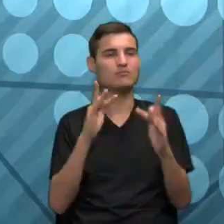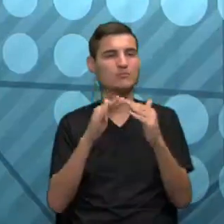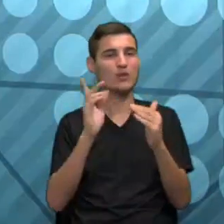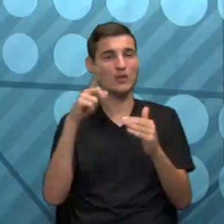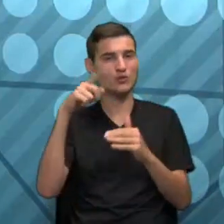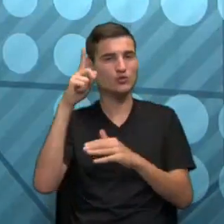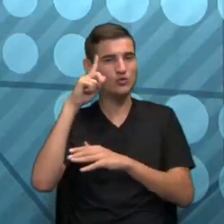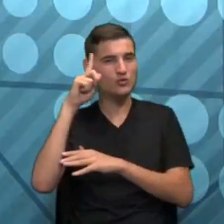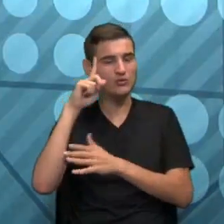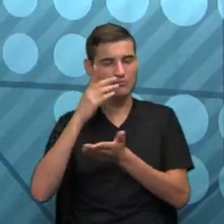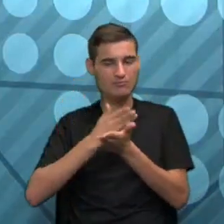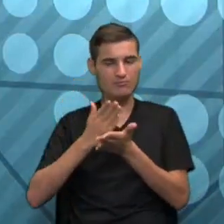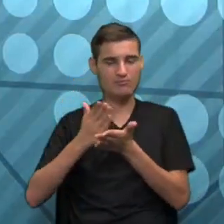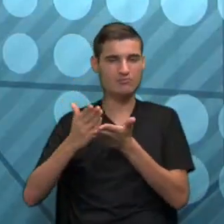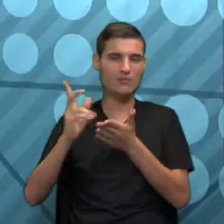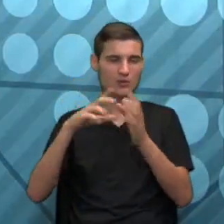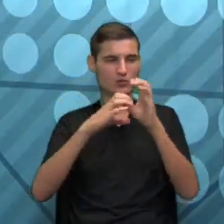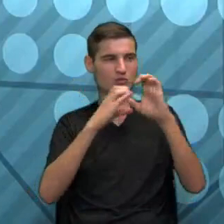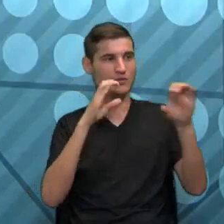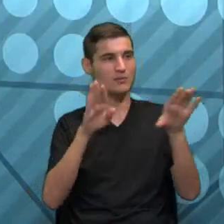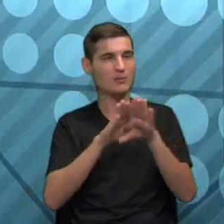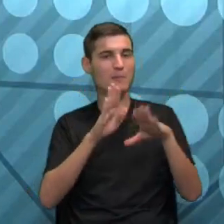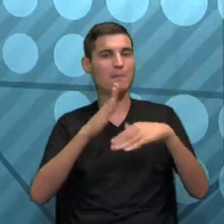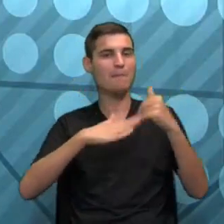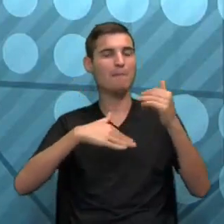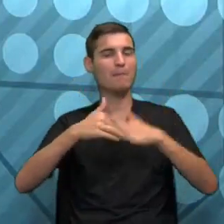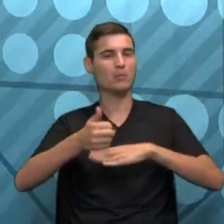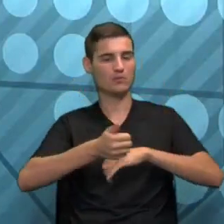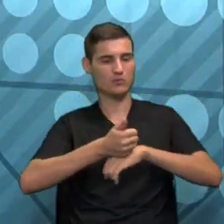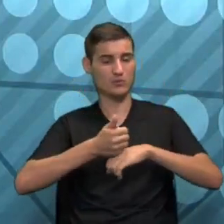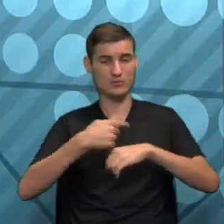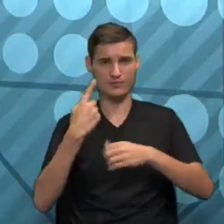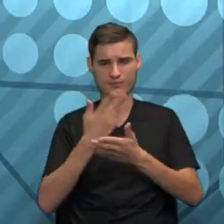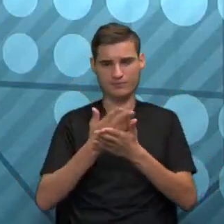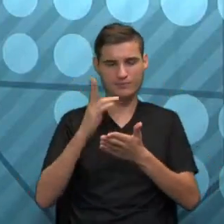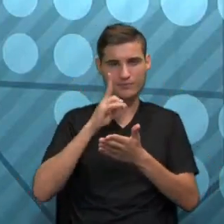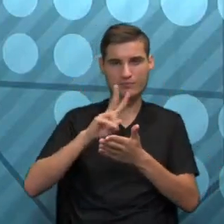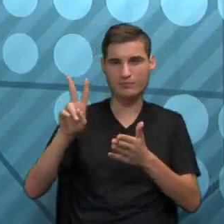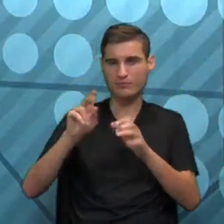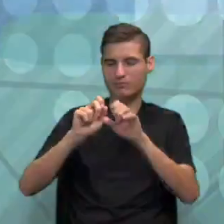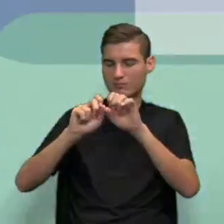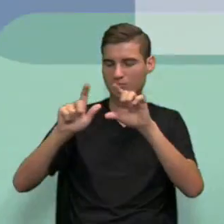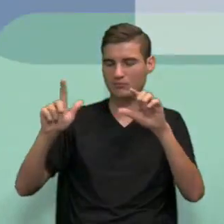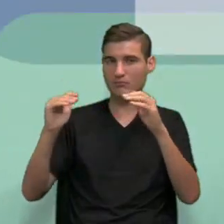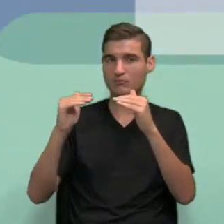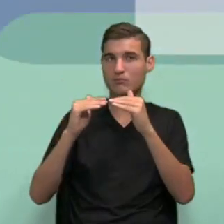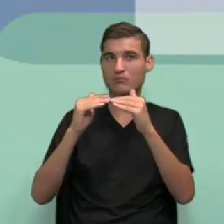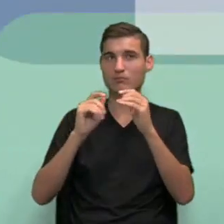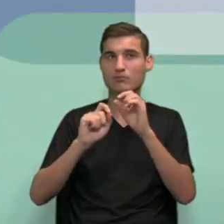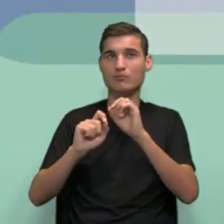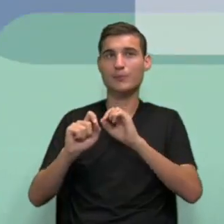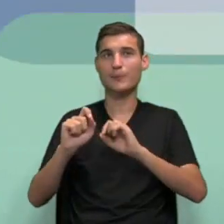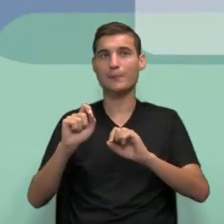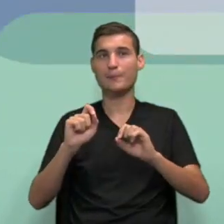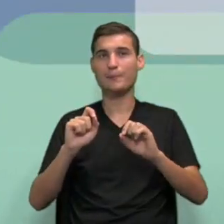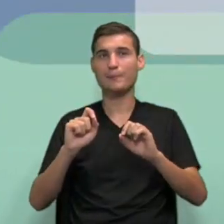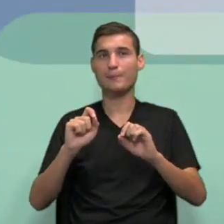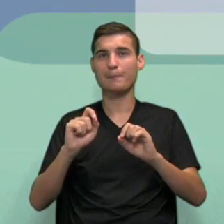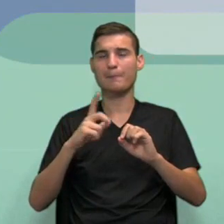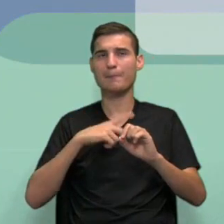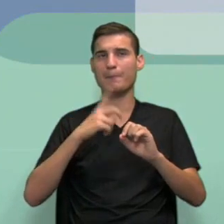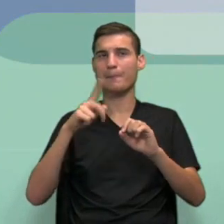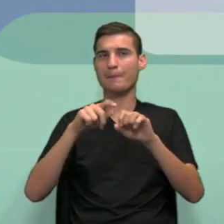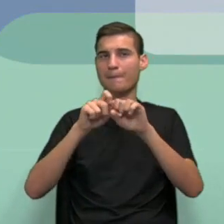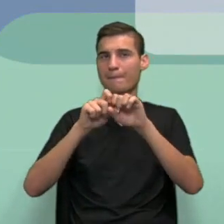dia de engenheiro e de profissional. Então, para a gente começar o nosso estudo, vamos observar aqui no slide um pouquinho. Eu vou deixar